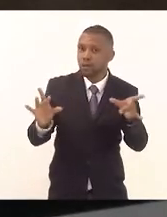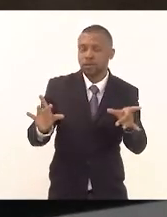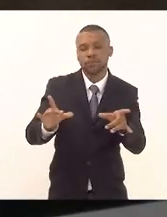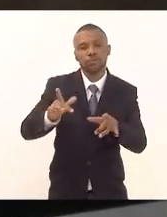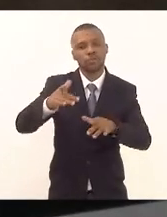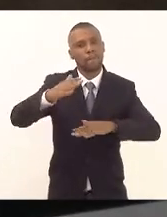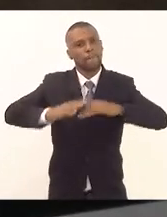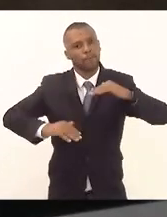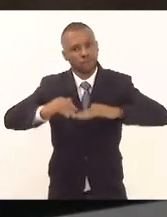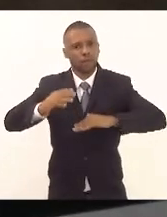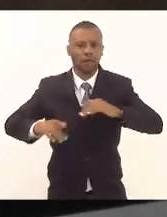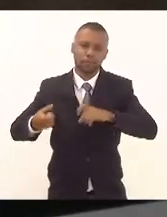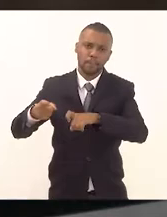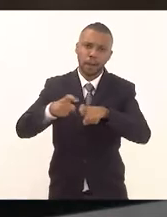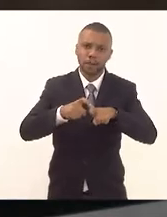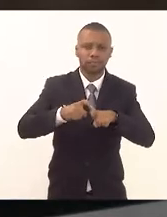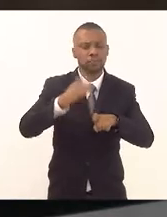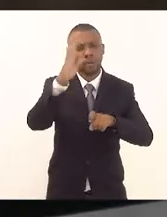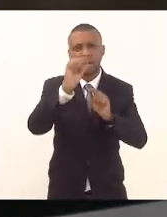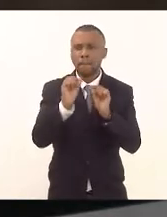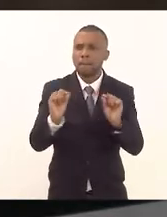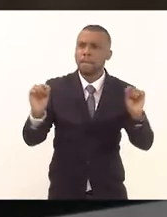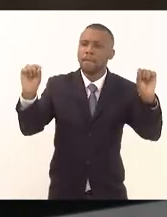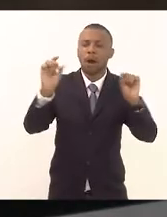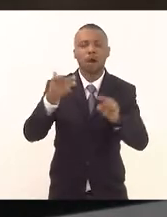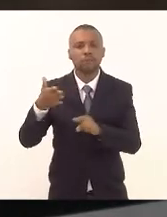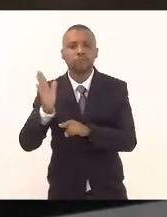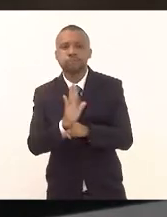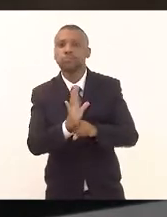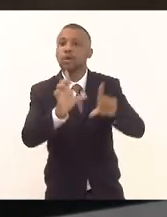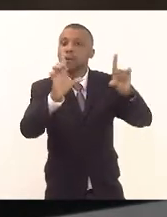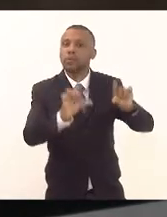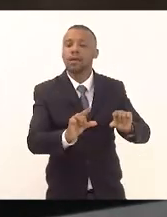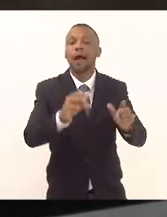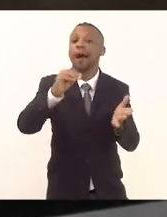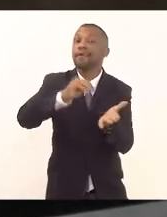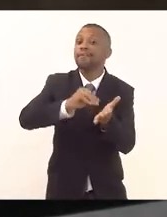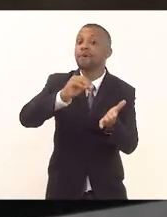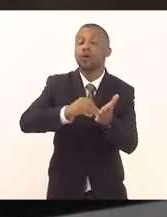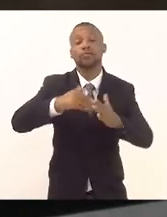nacional, contribuindo para diminuir o déficit de profissionais médicos para